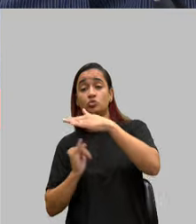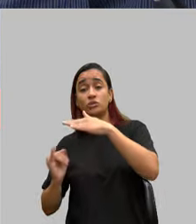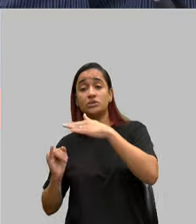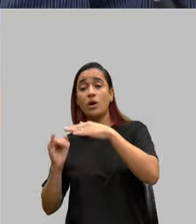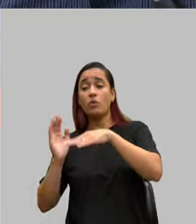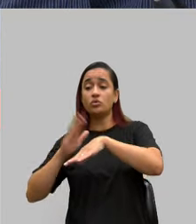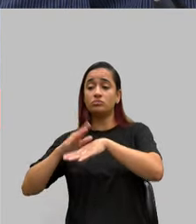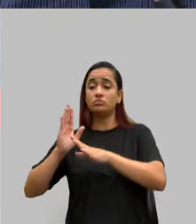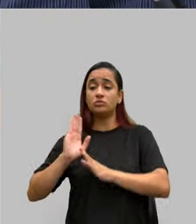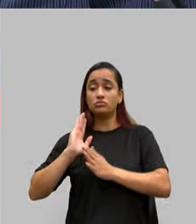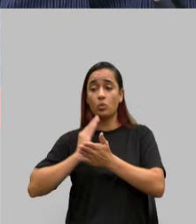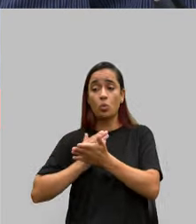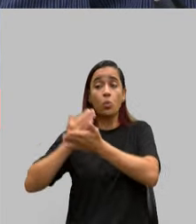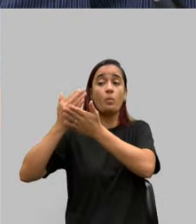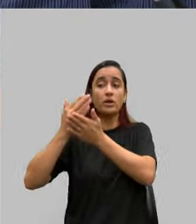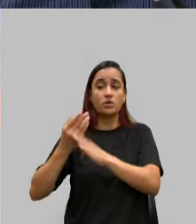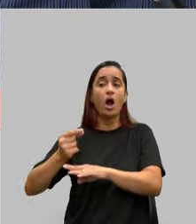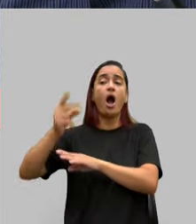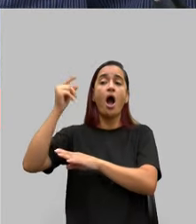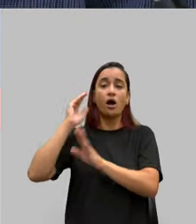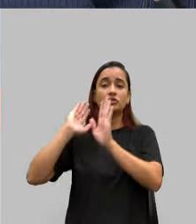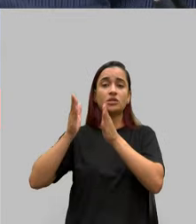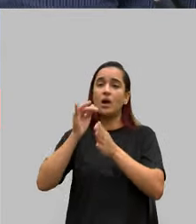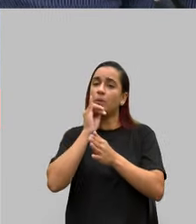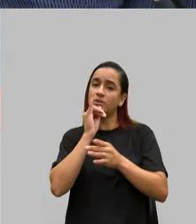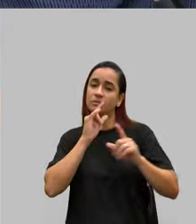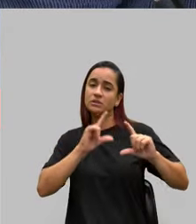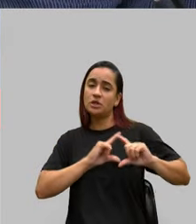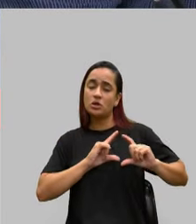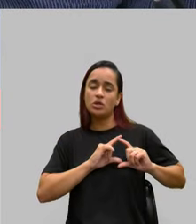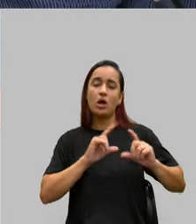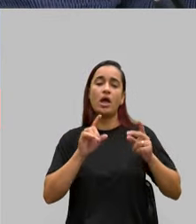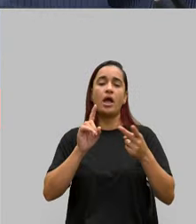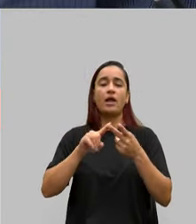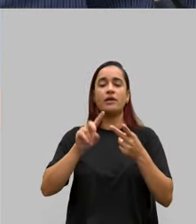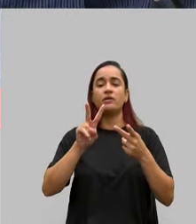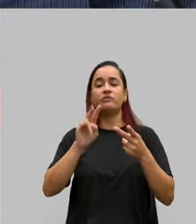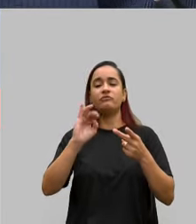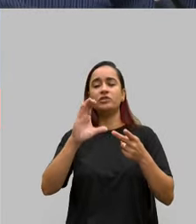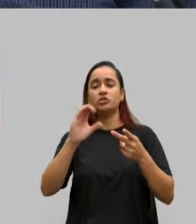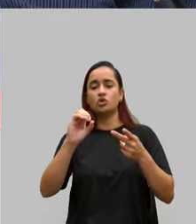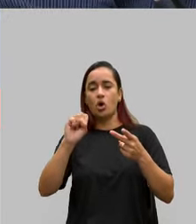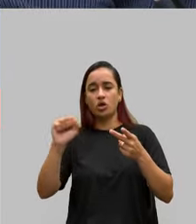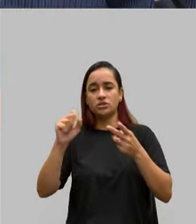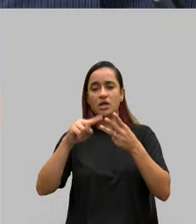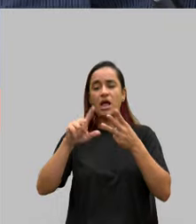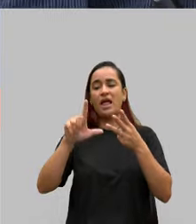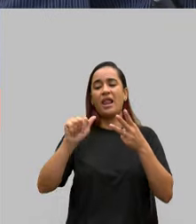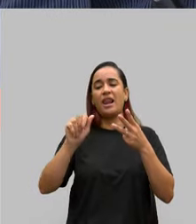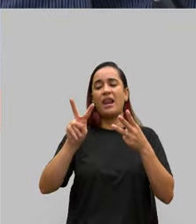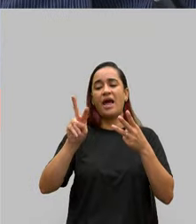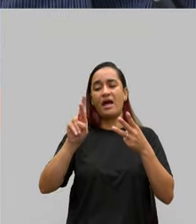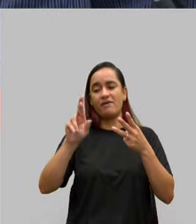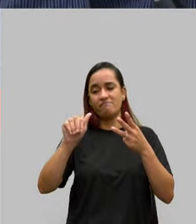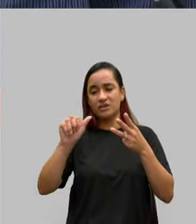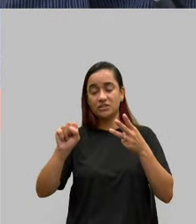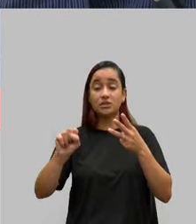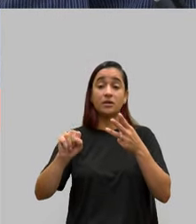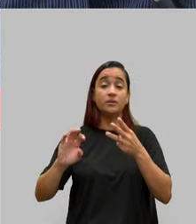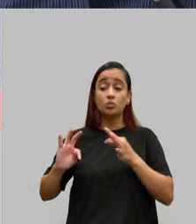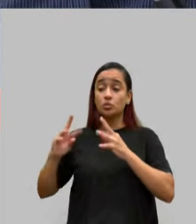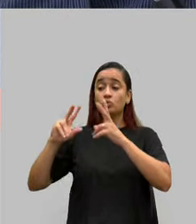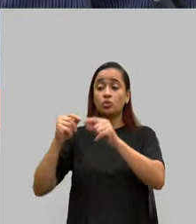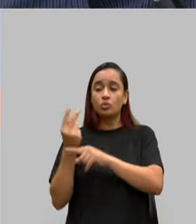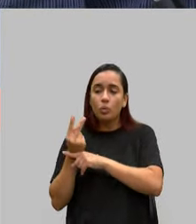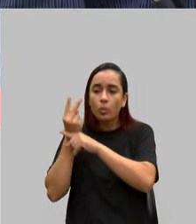Rei como Viçosa agora como Lavras entrando nessa busca pelo conhecimento e